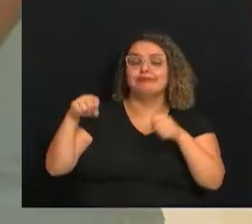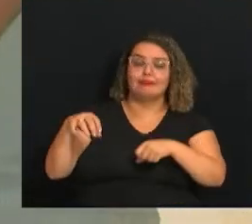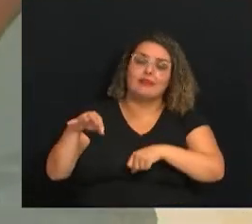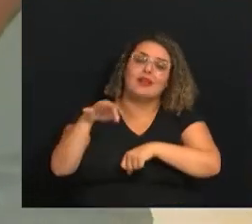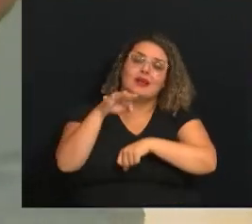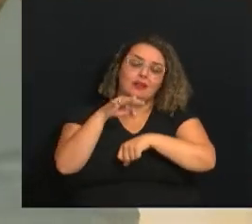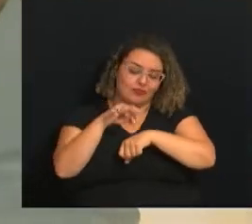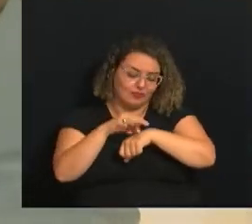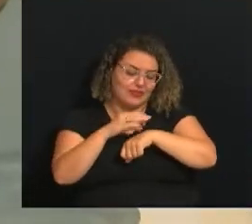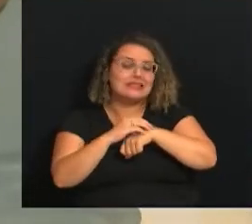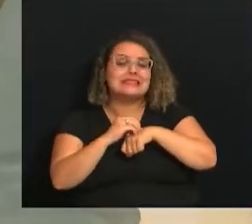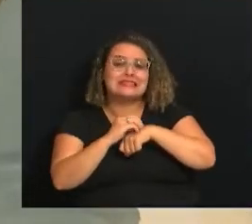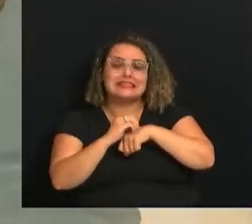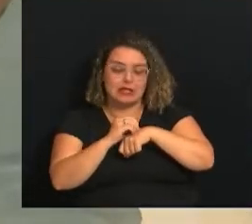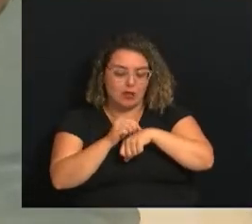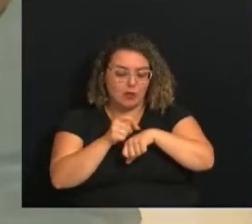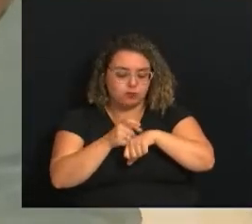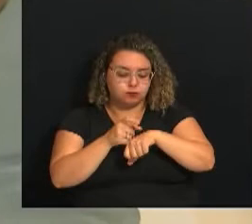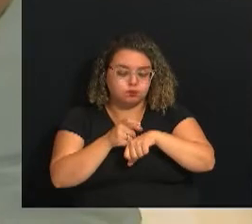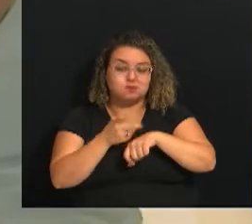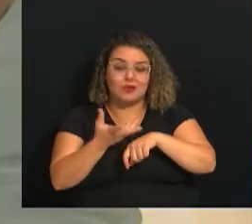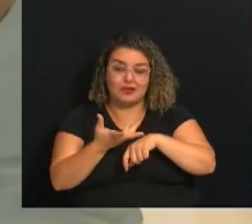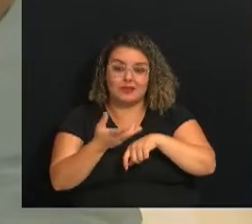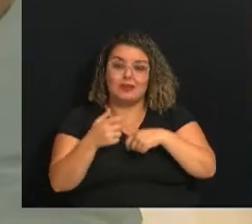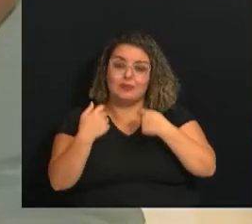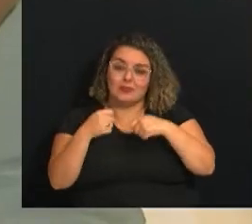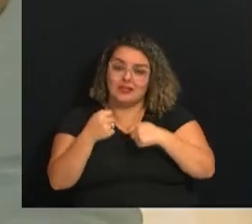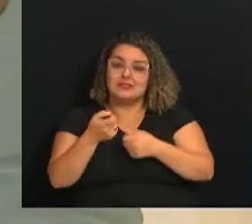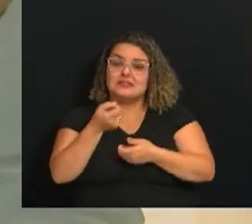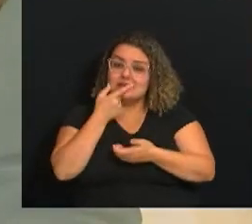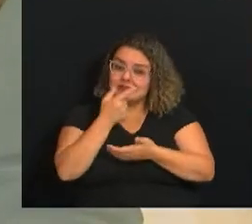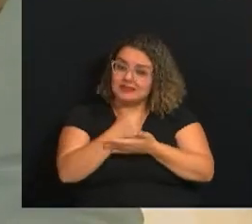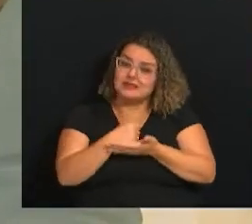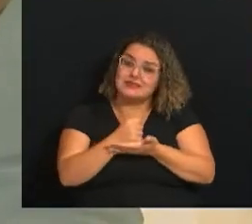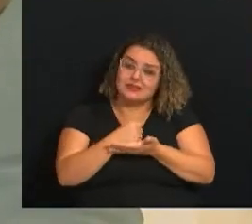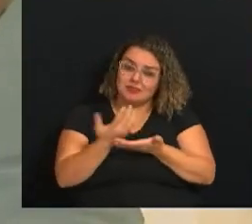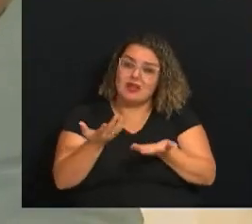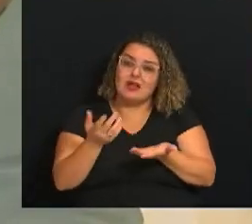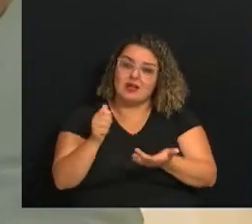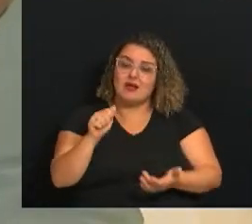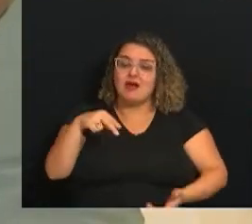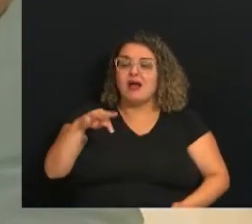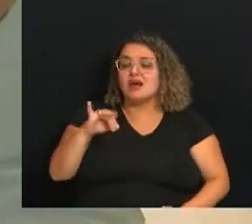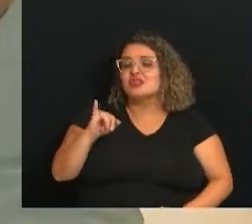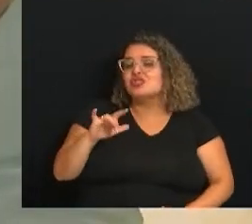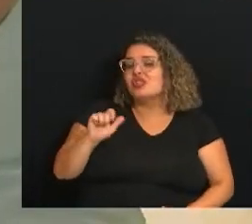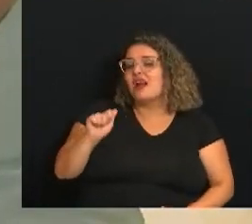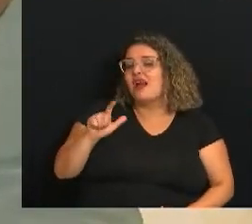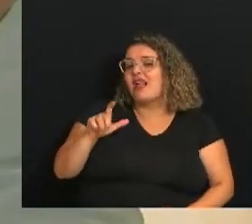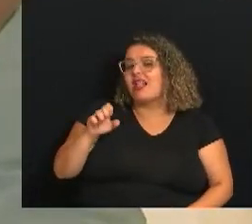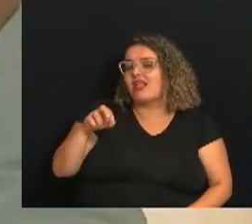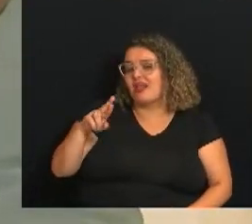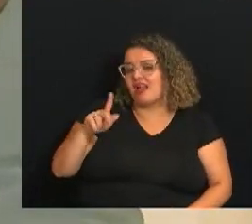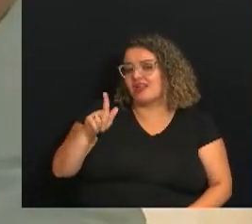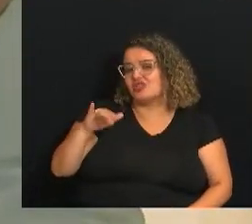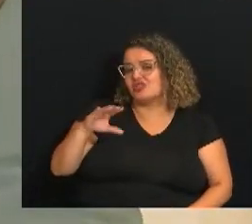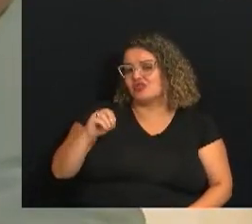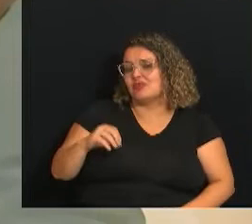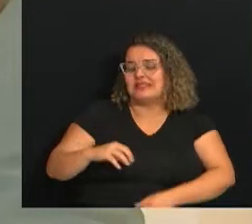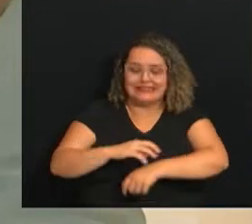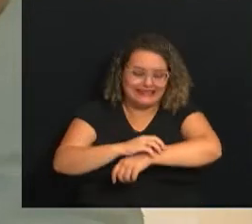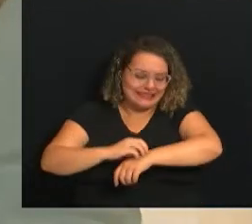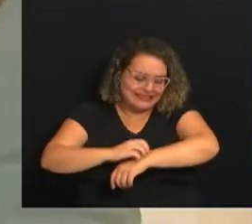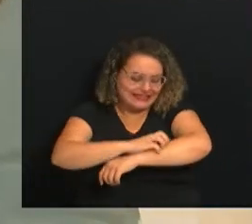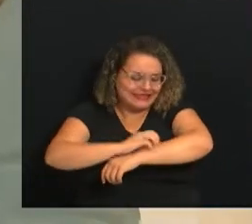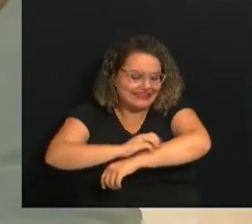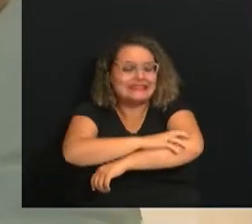aí chegou a inflamar e eu tive que tomar até antialérgico, porque eu tenho bastante reação.